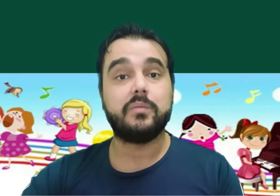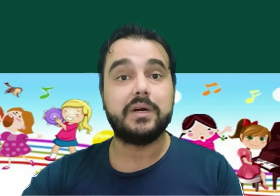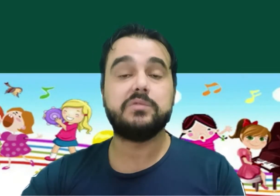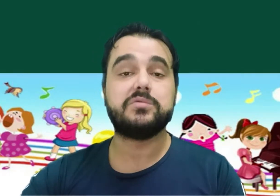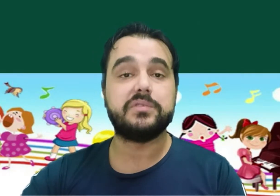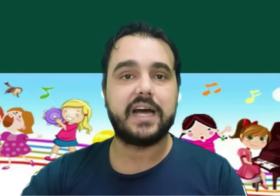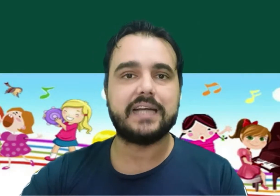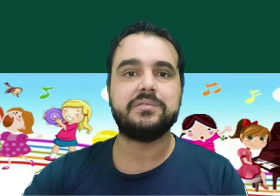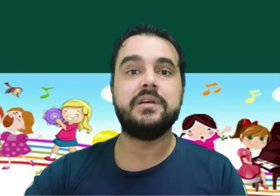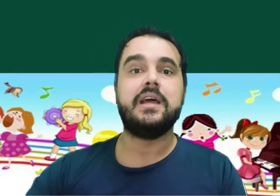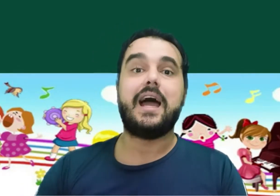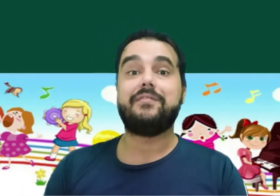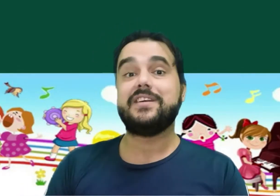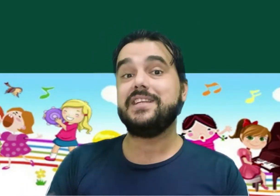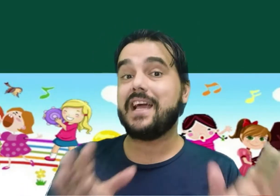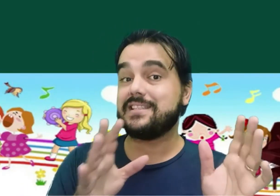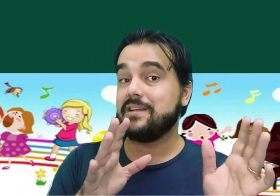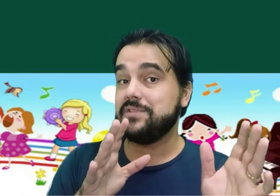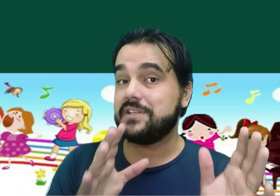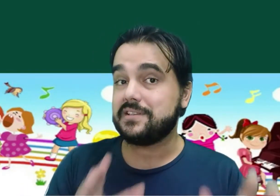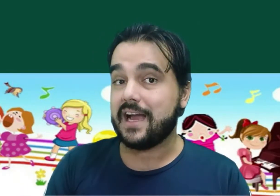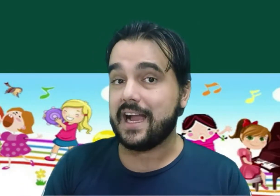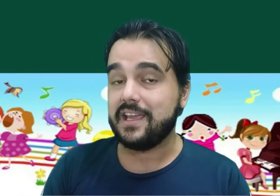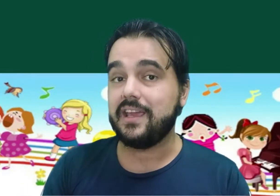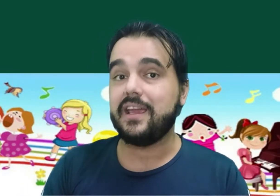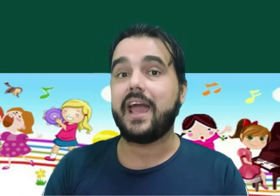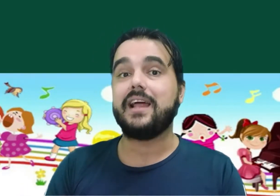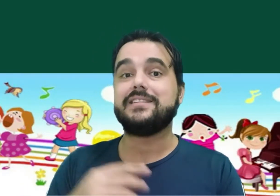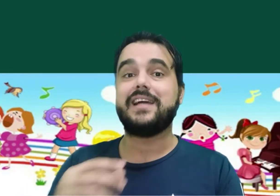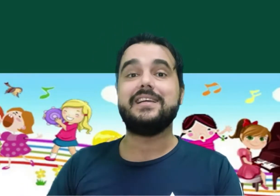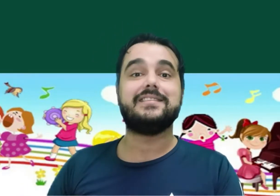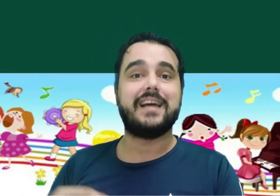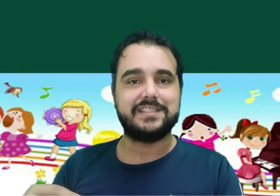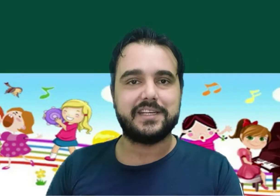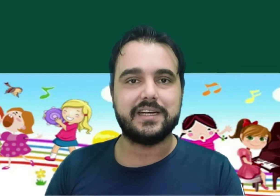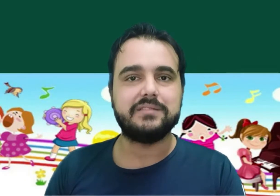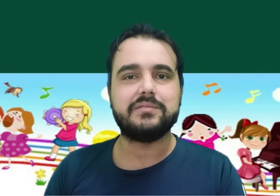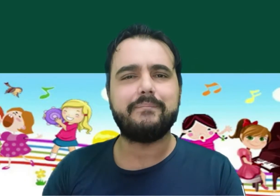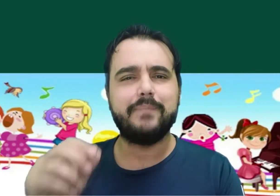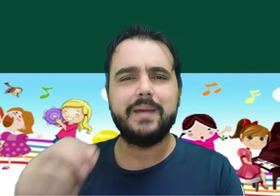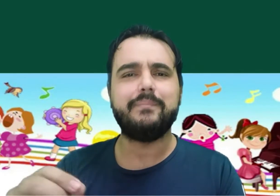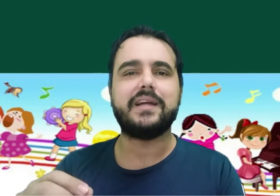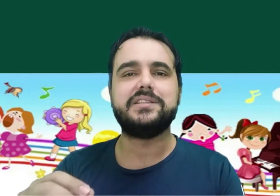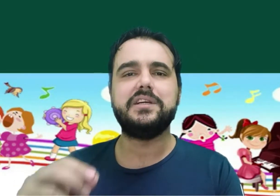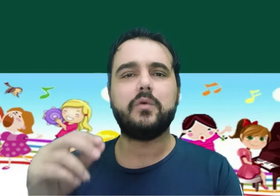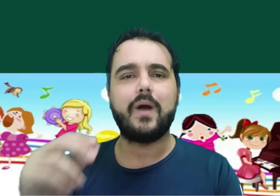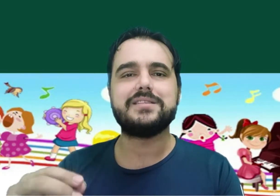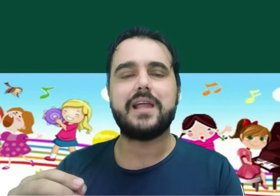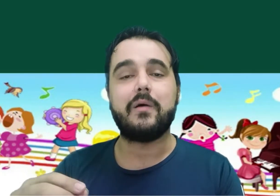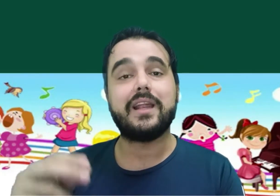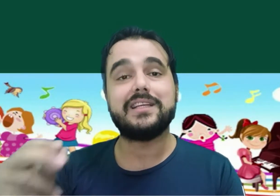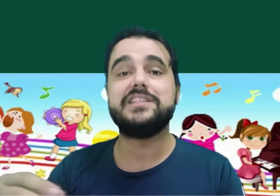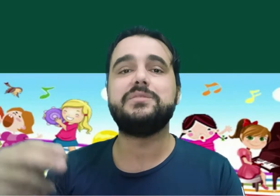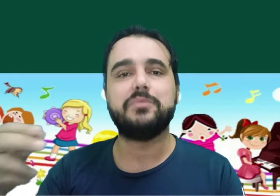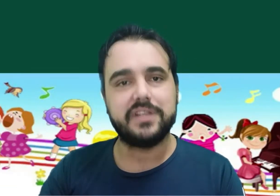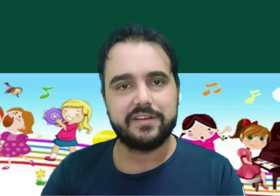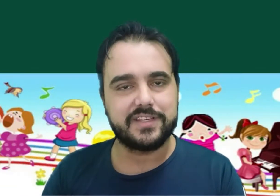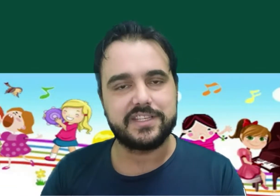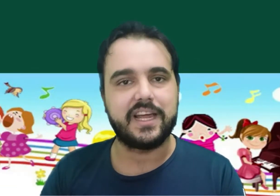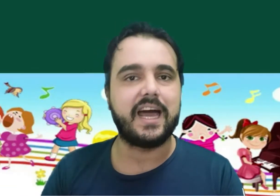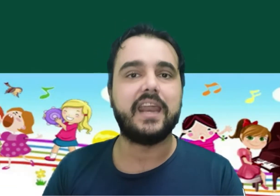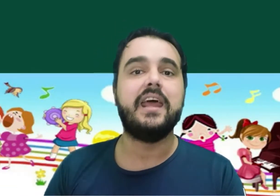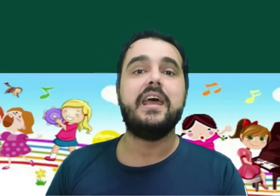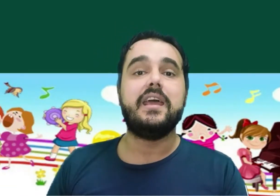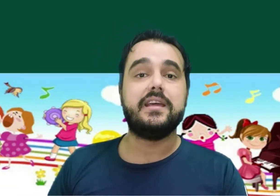estejam tomando os cuidados. A vacinação está aí, ela já está chegando, está bem pertinho, quase na hora da gente